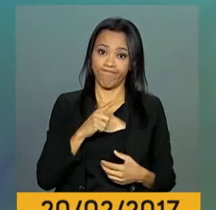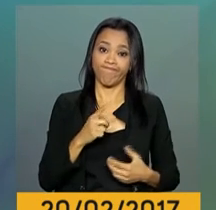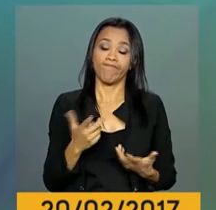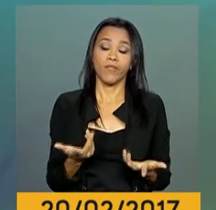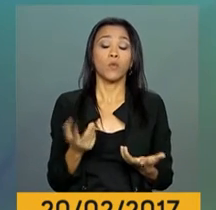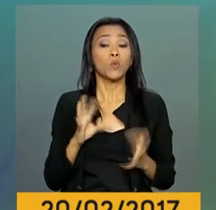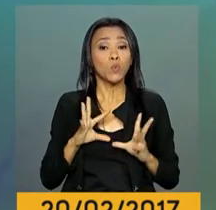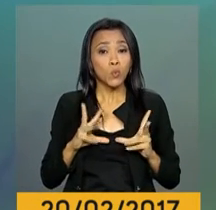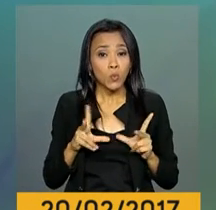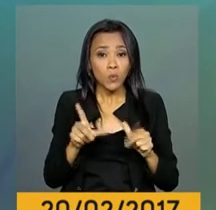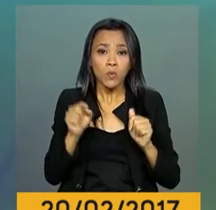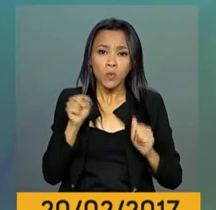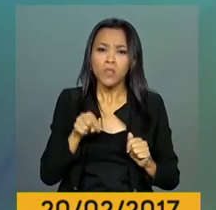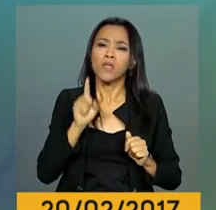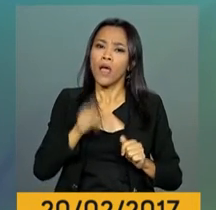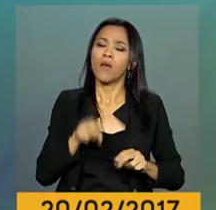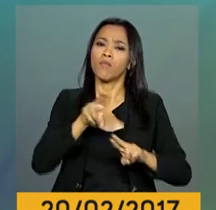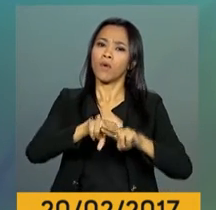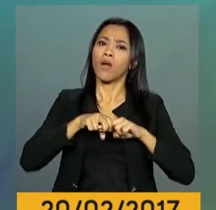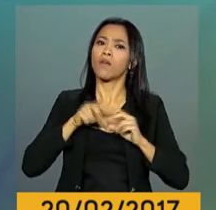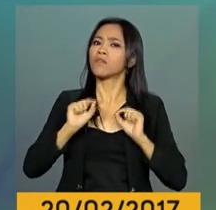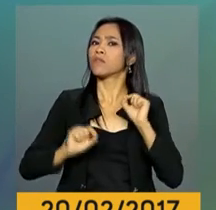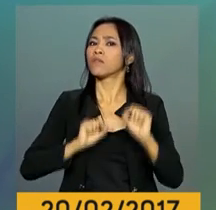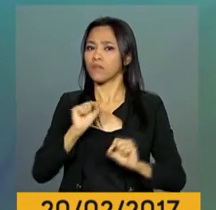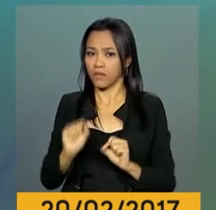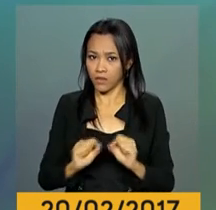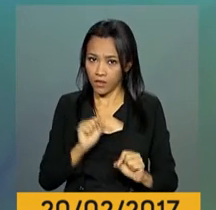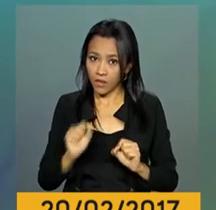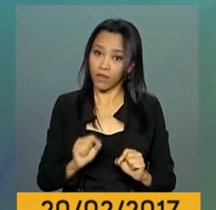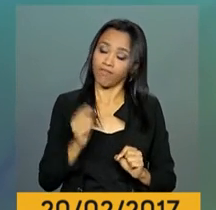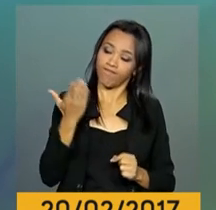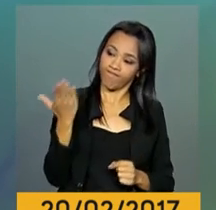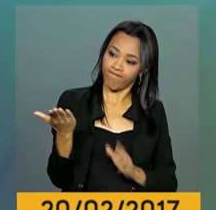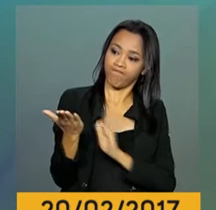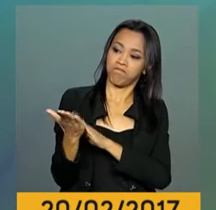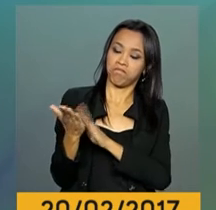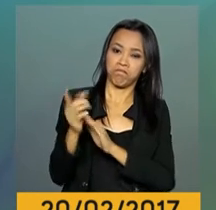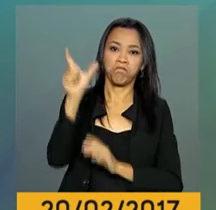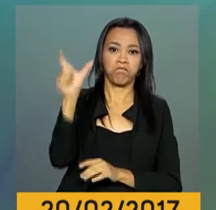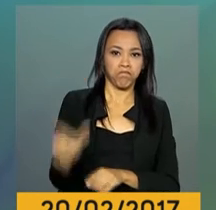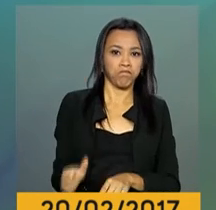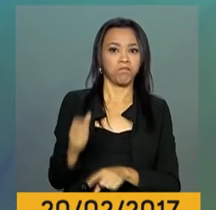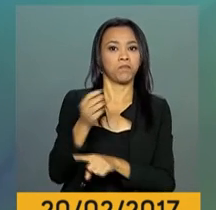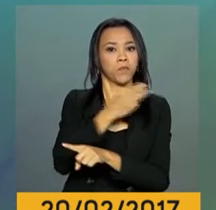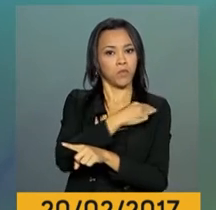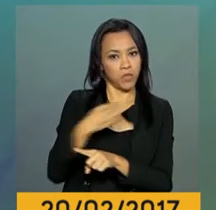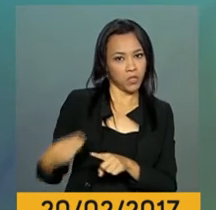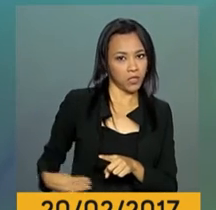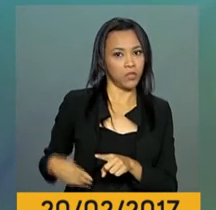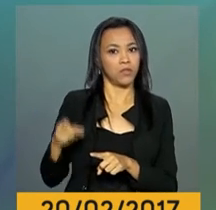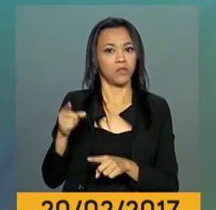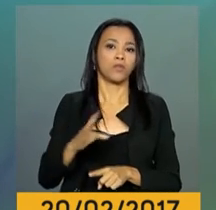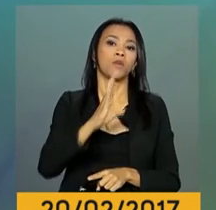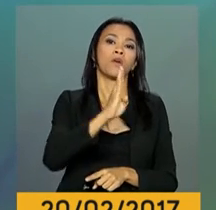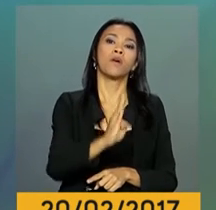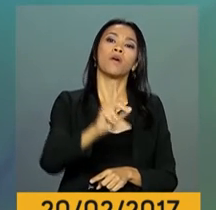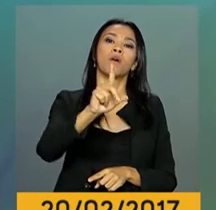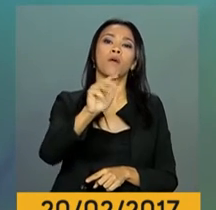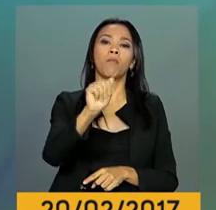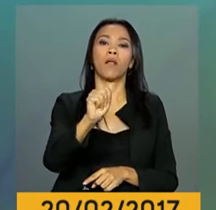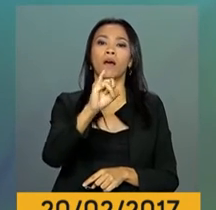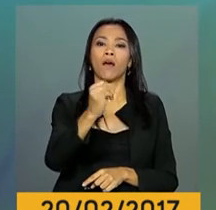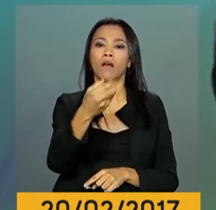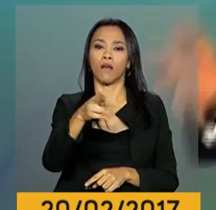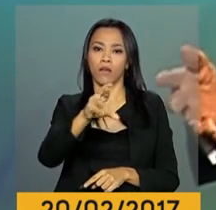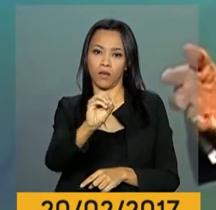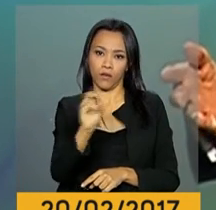isto deriva deste primeiro gesto, digo eu, do Blairo Maggi. Por isso que nosso agronegócio é sinônimo de sucesso,